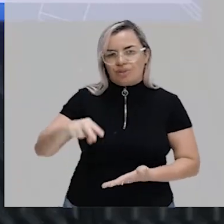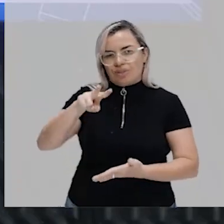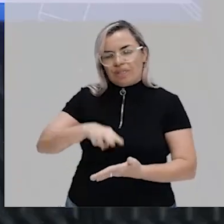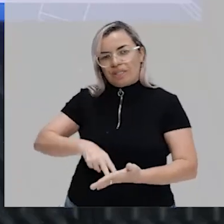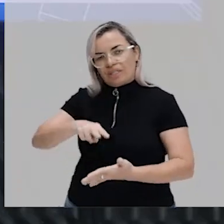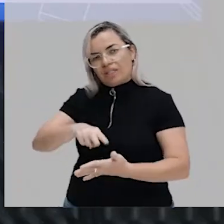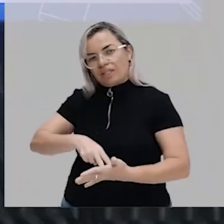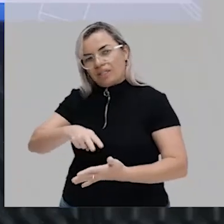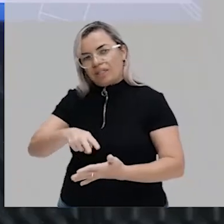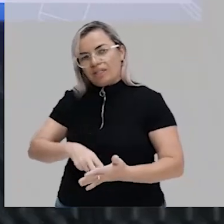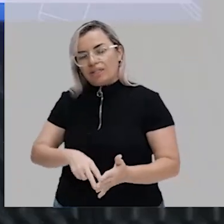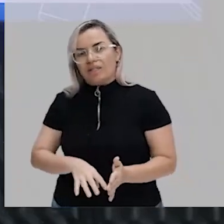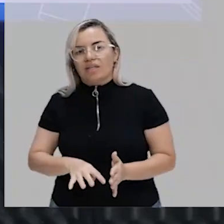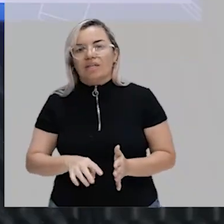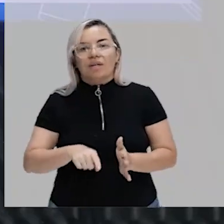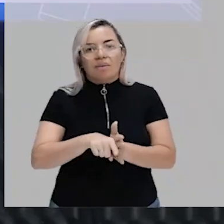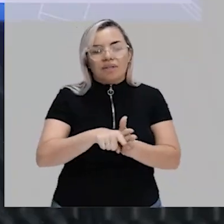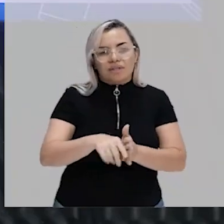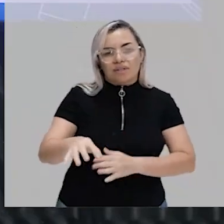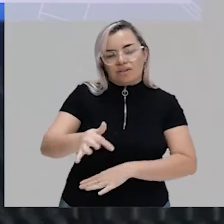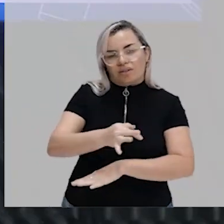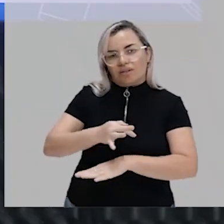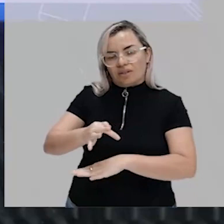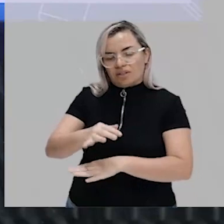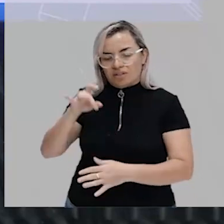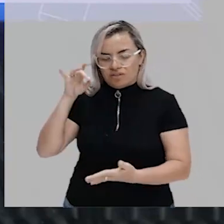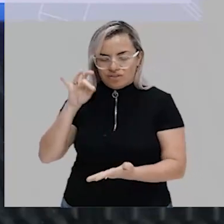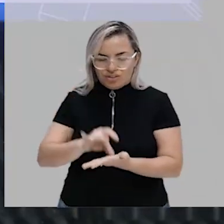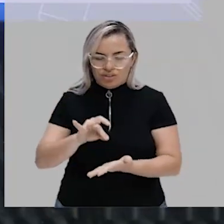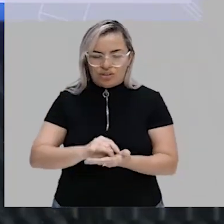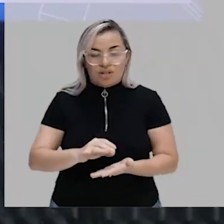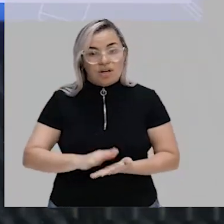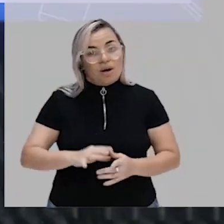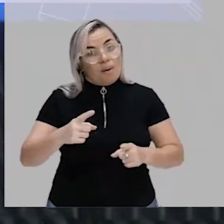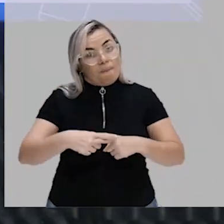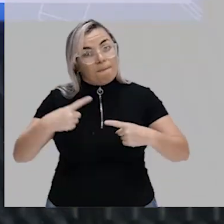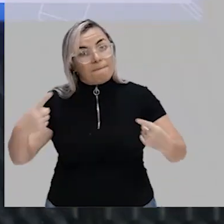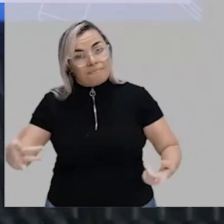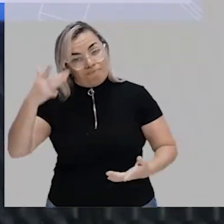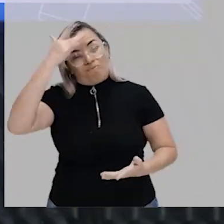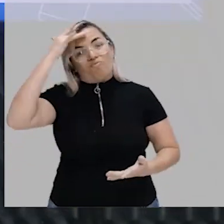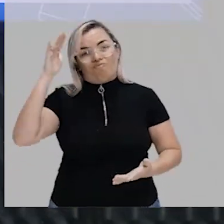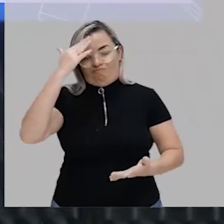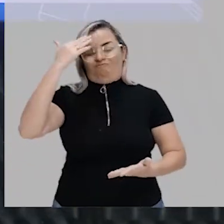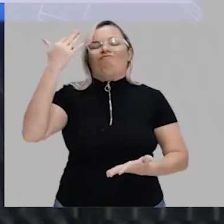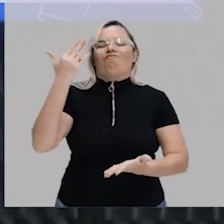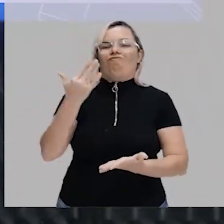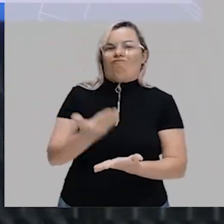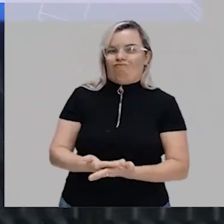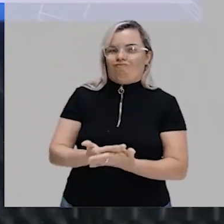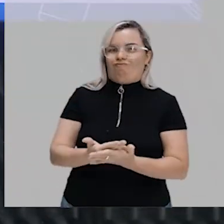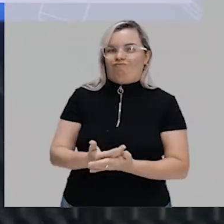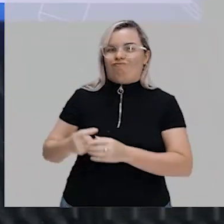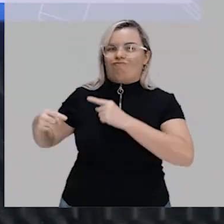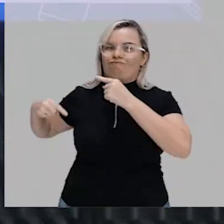isso seja verdade. Mas as pessoas acreditam. E aí elas acabam que transmitindo essa crença de geração em geração,